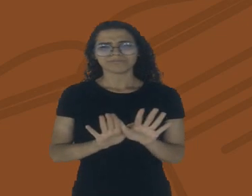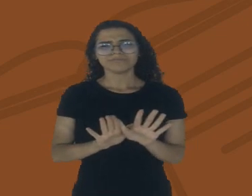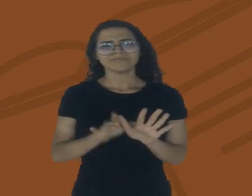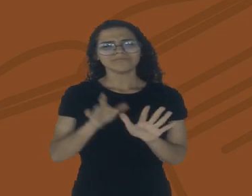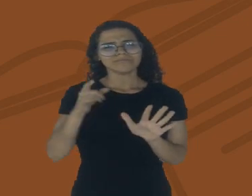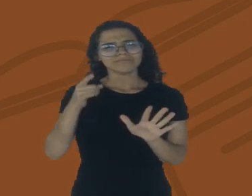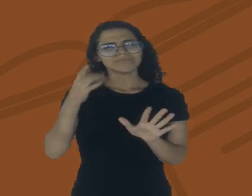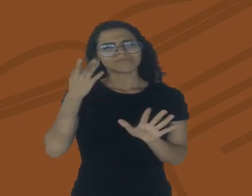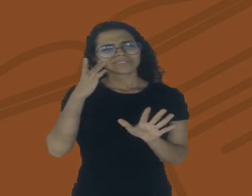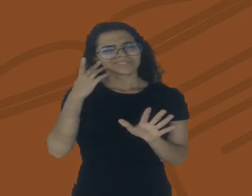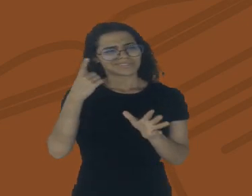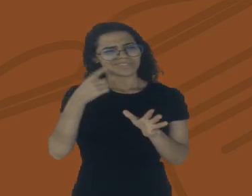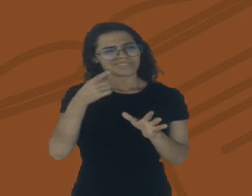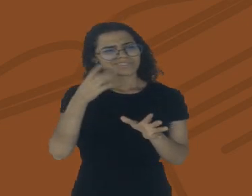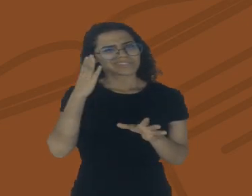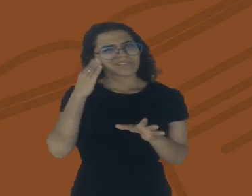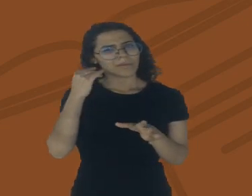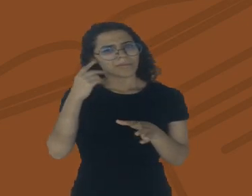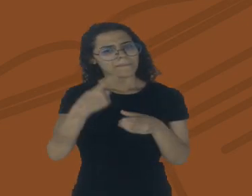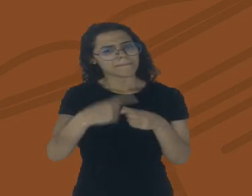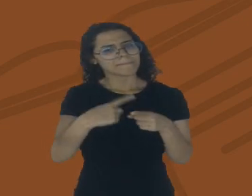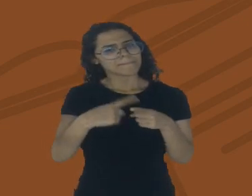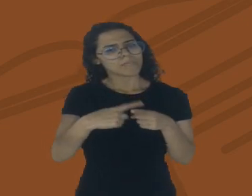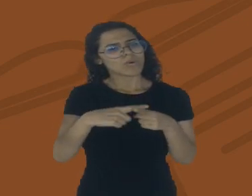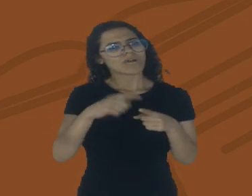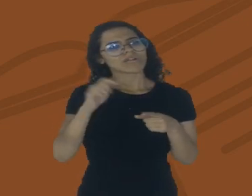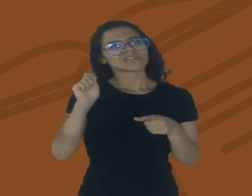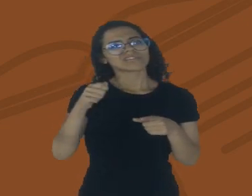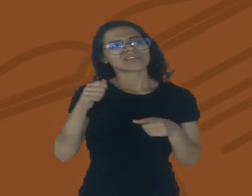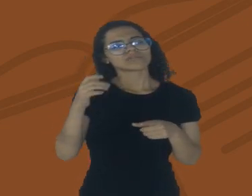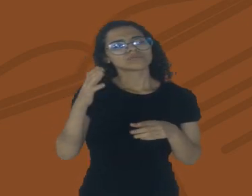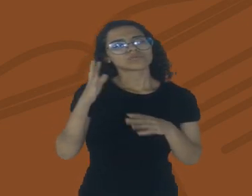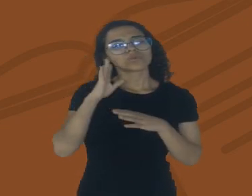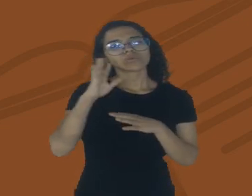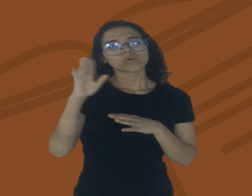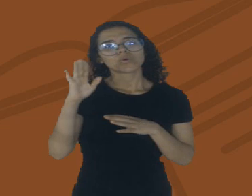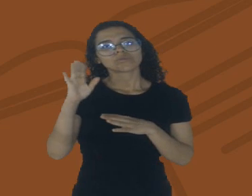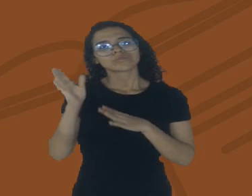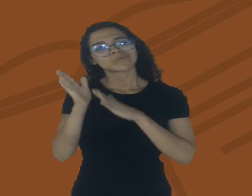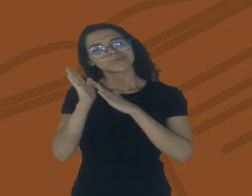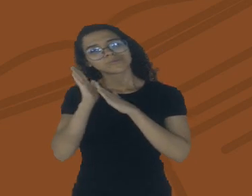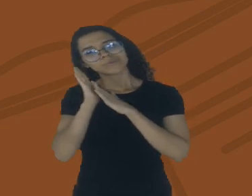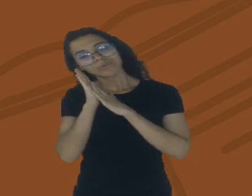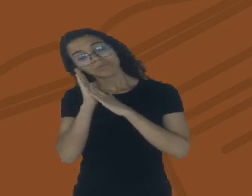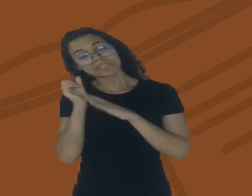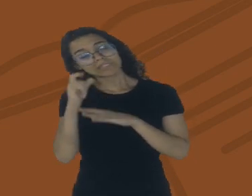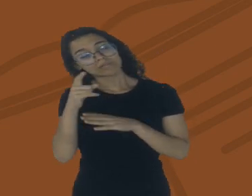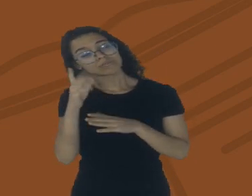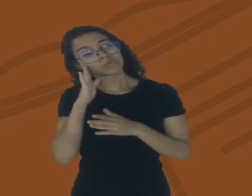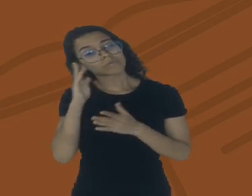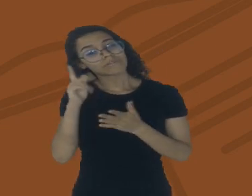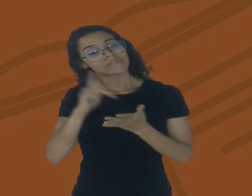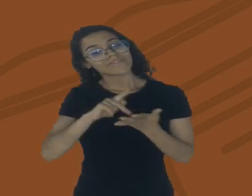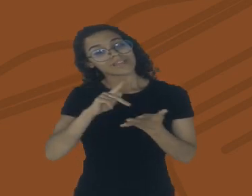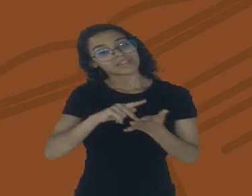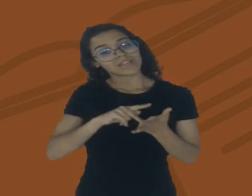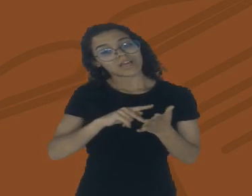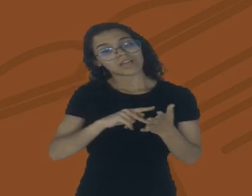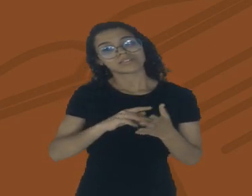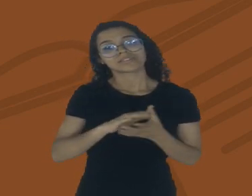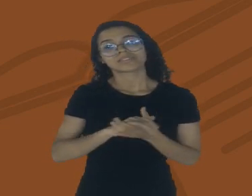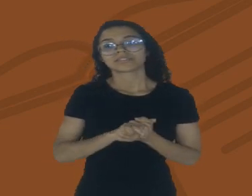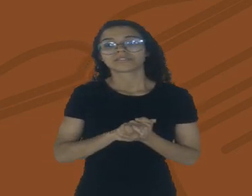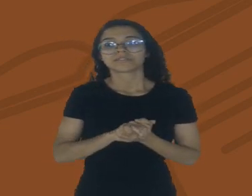gente sabe para que serve o sono? Para que serve o dormir? Se a gente realmente está dormindo o necessário durante o nosso